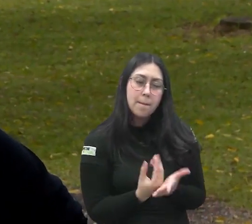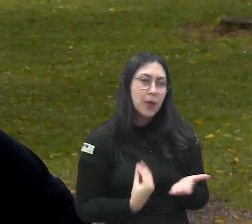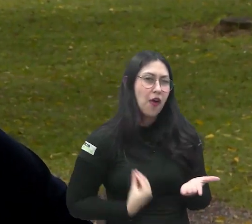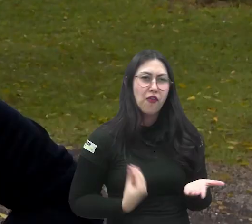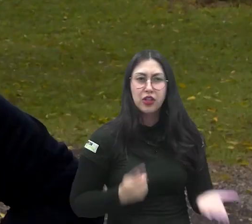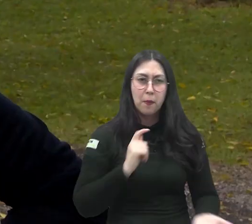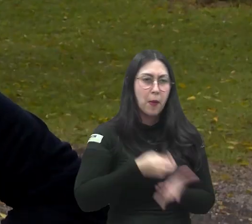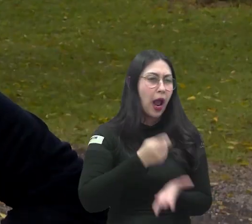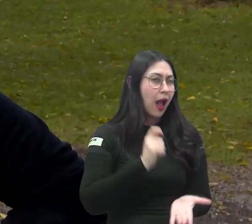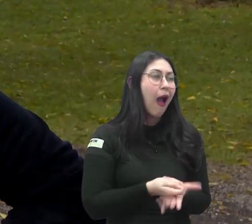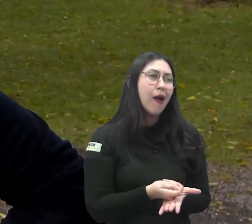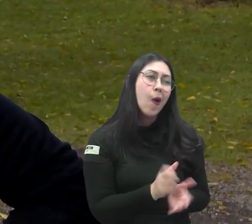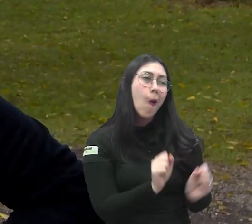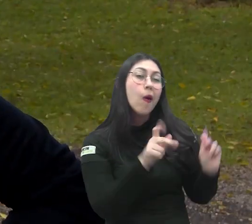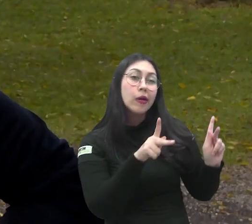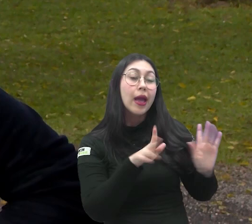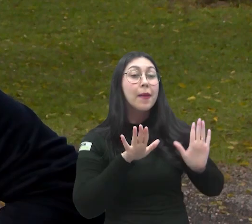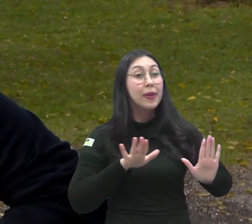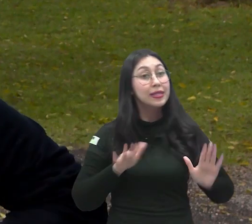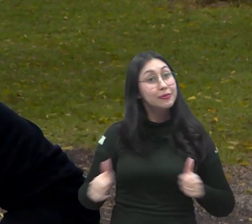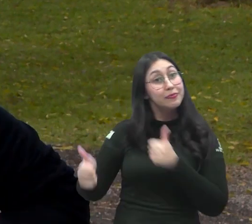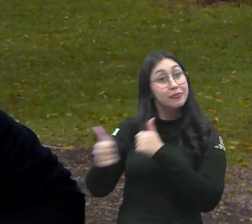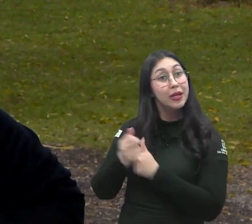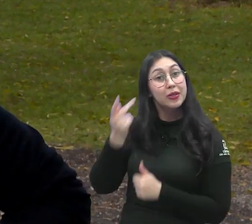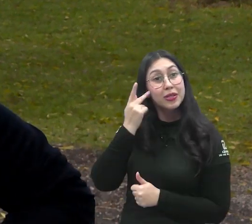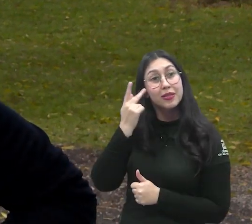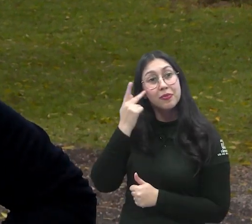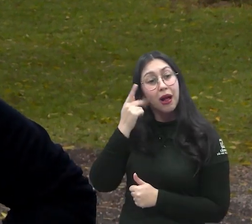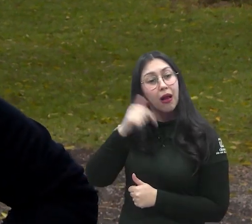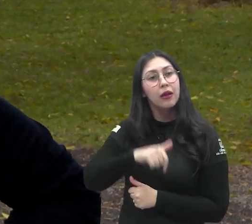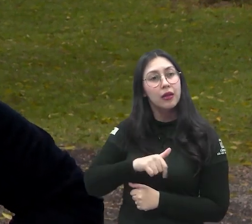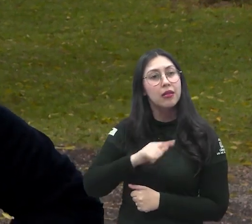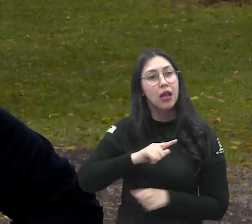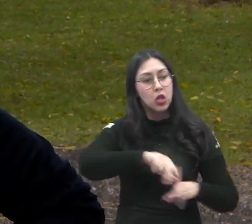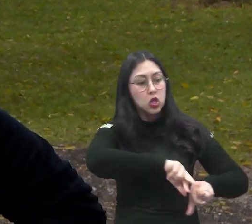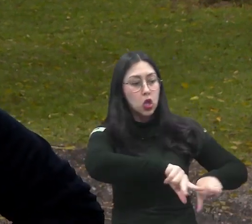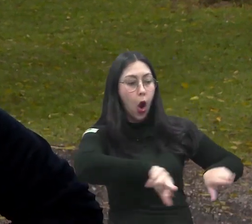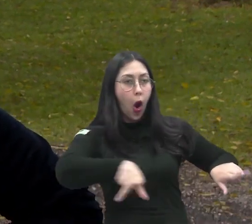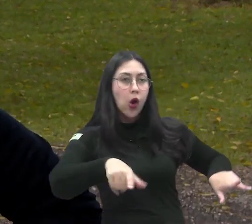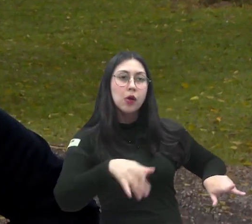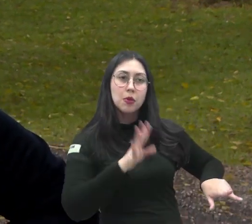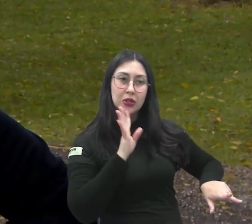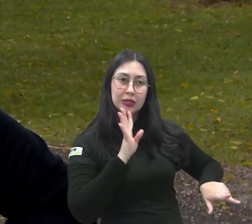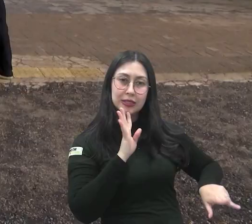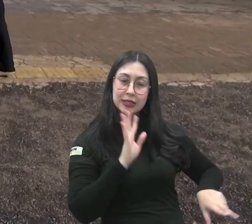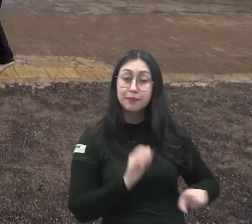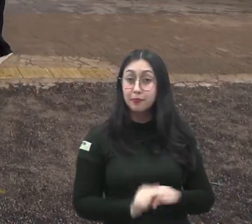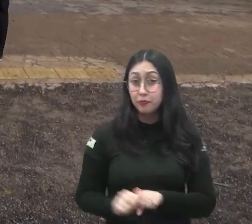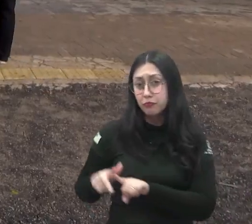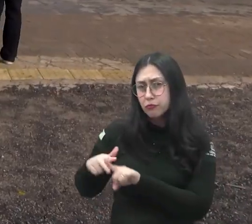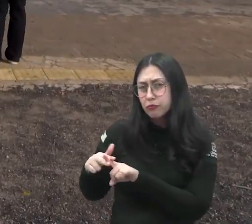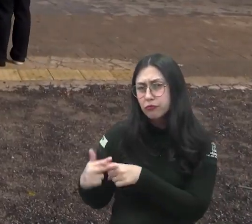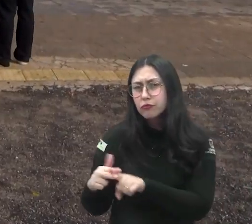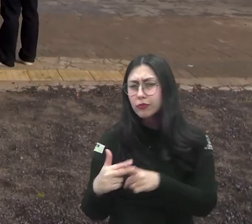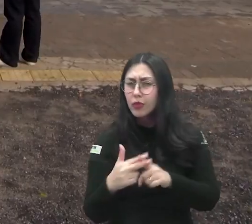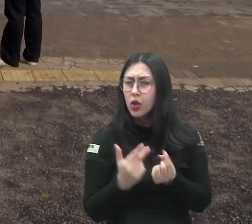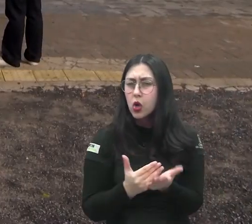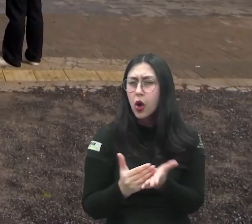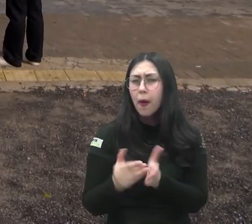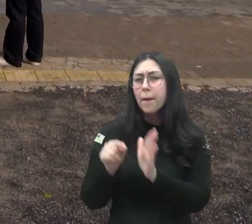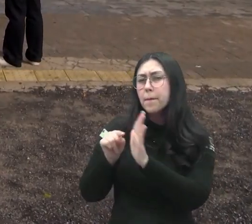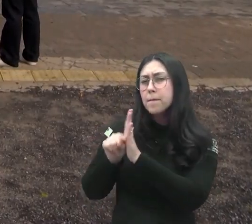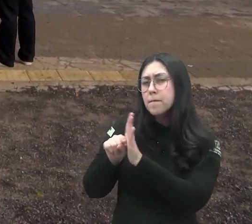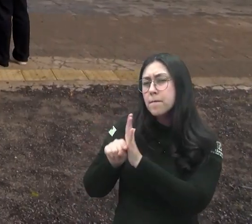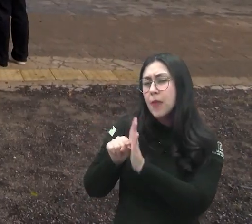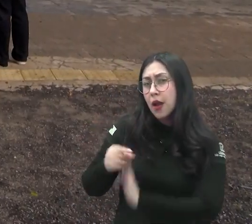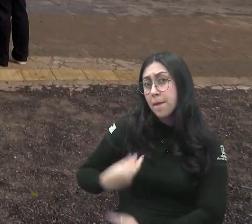ok também. A gente está muito próximo de São Paulo, tem que conhecer, tem muitas coisas legais aqui e acho que o Vale do Paraíba tem muito potencial. A revisão começou